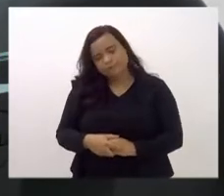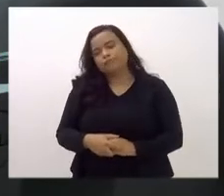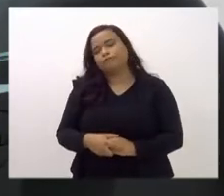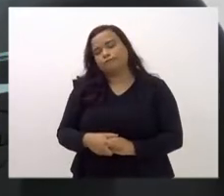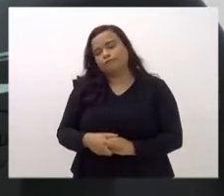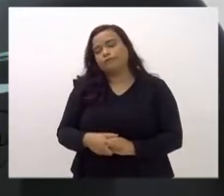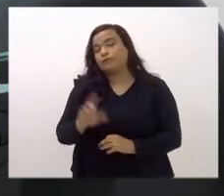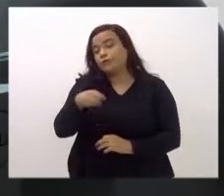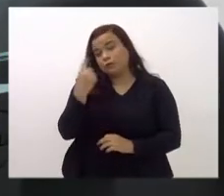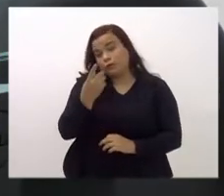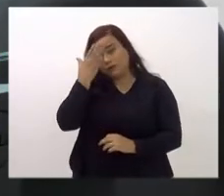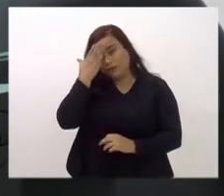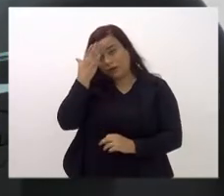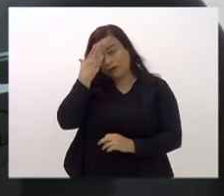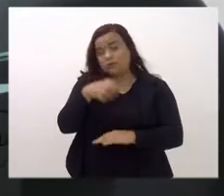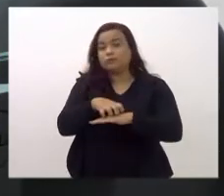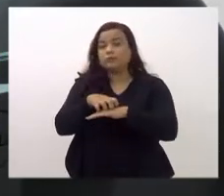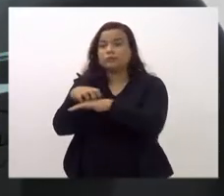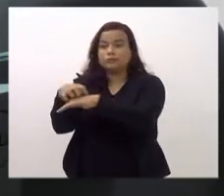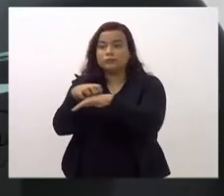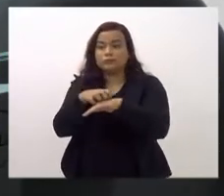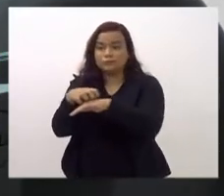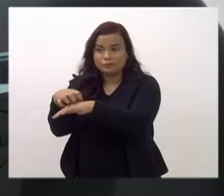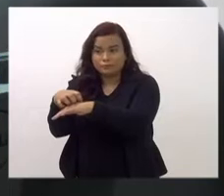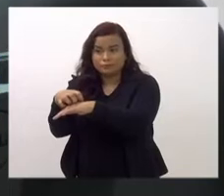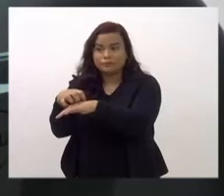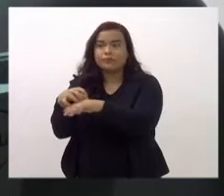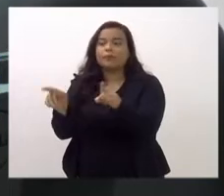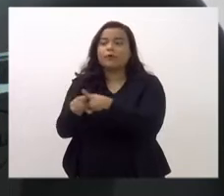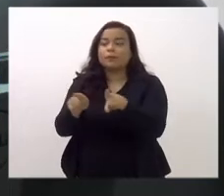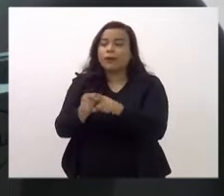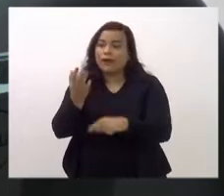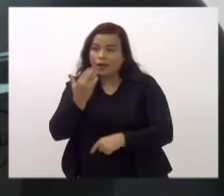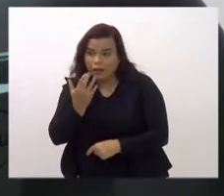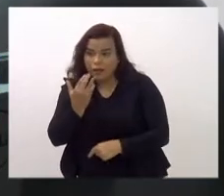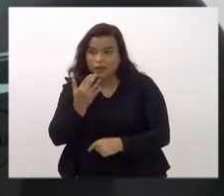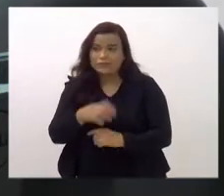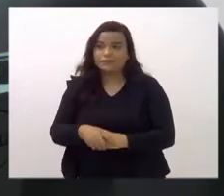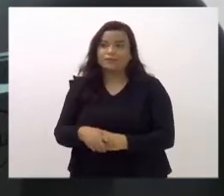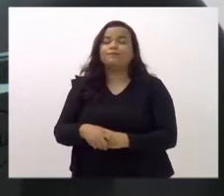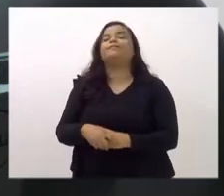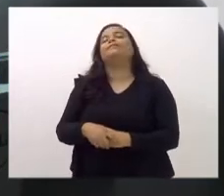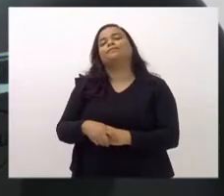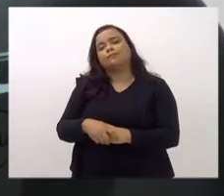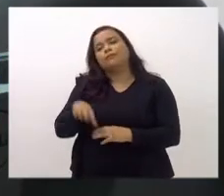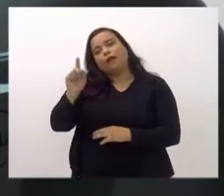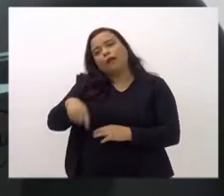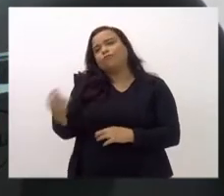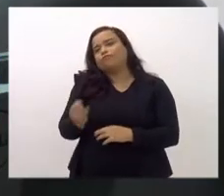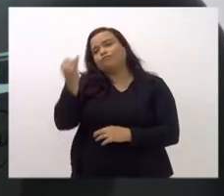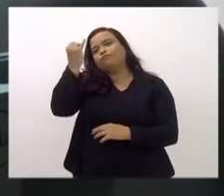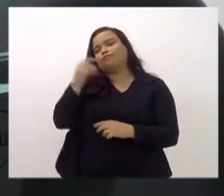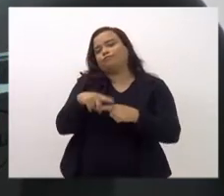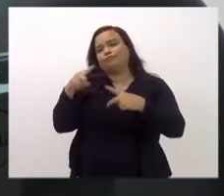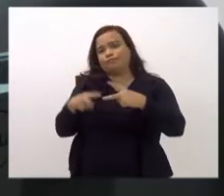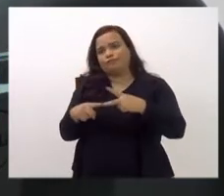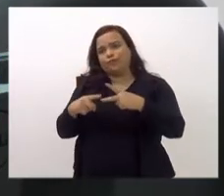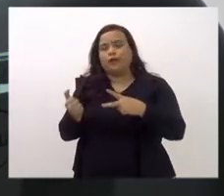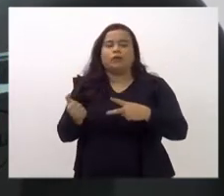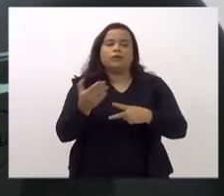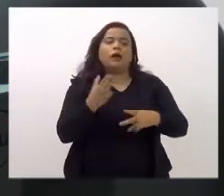sabe que o transporte e a alimentação são aspectos fundamentais para